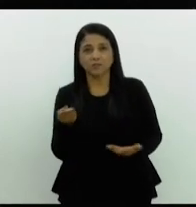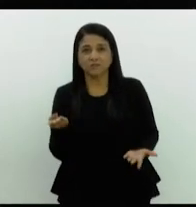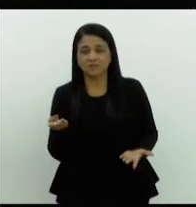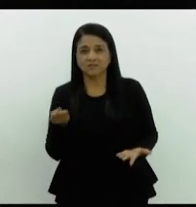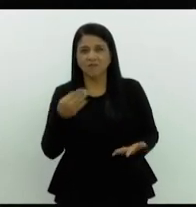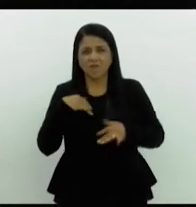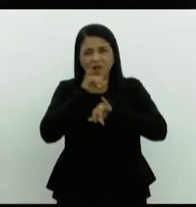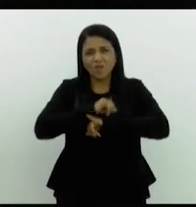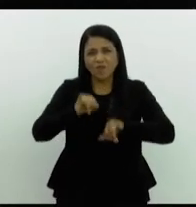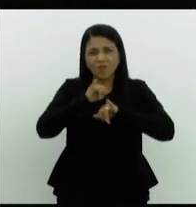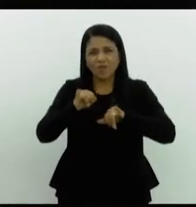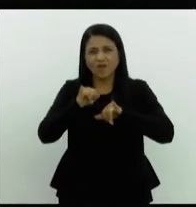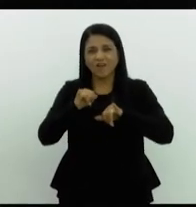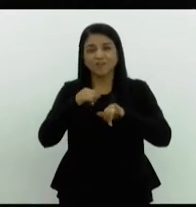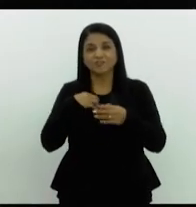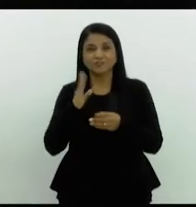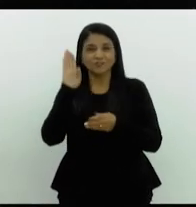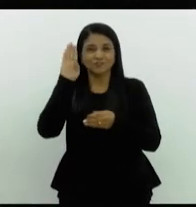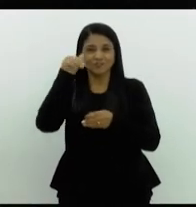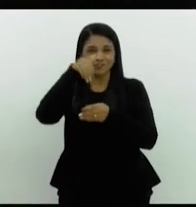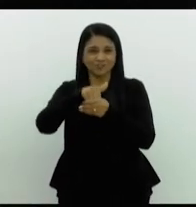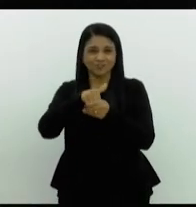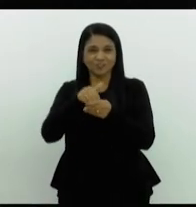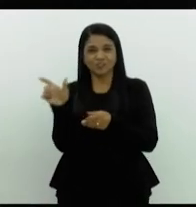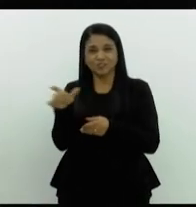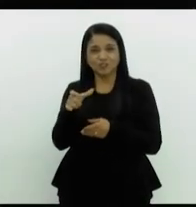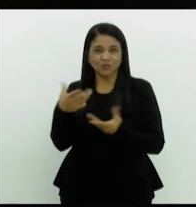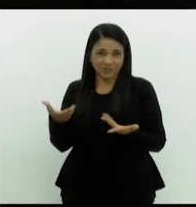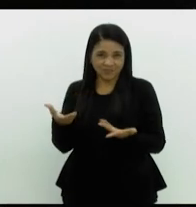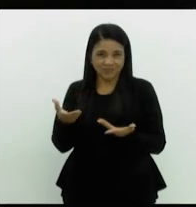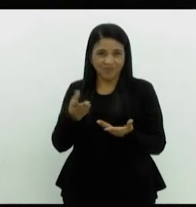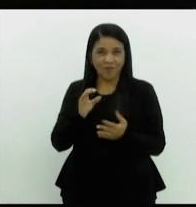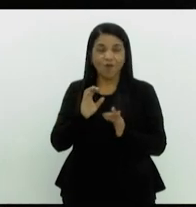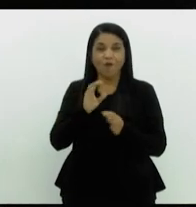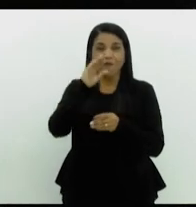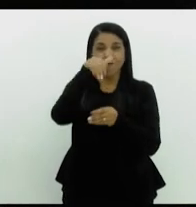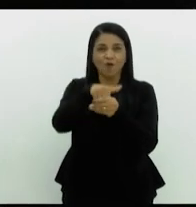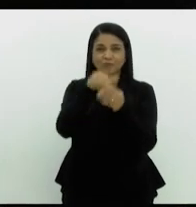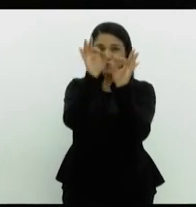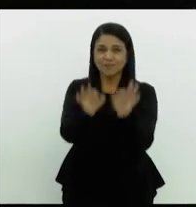o quê? Tire seu título de eleitor, vote no certo. Tá de sacanagem, né,